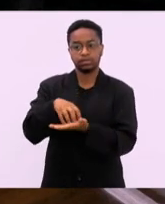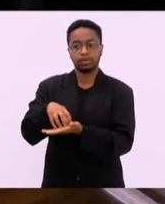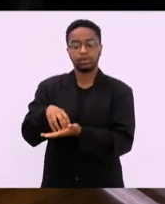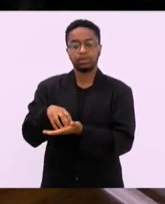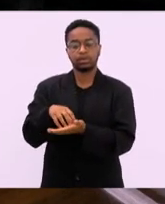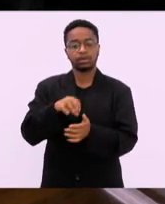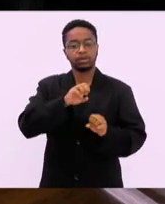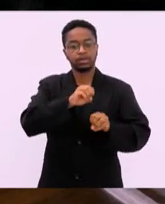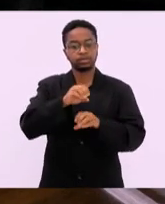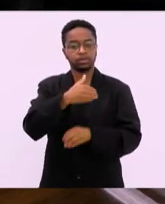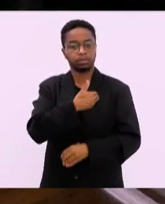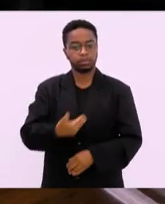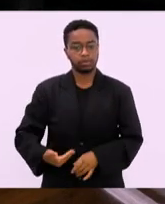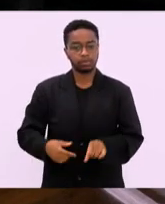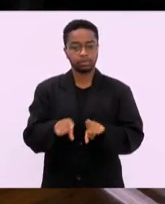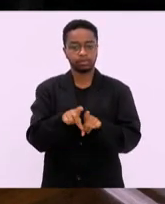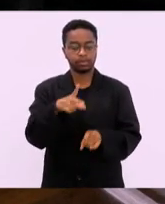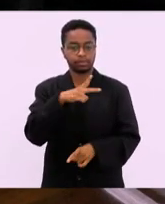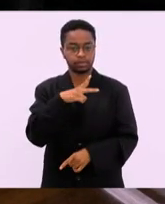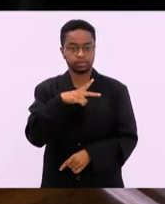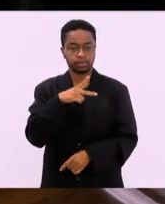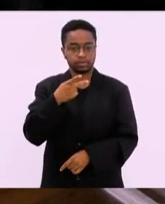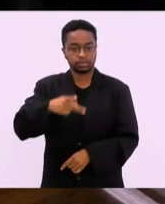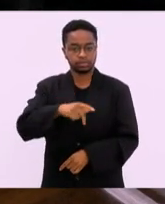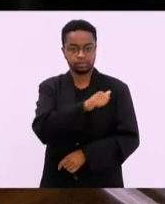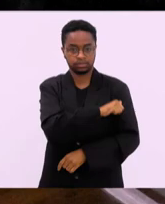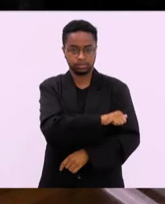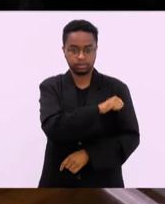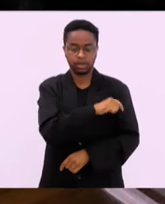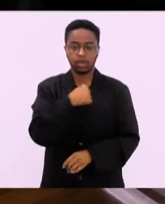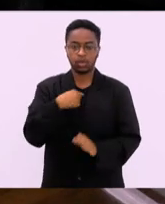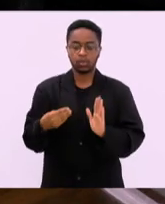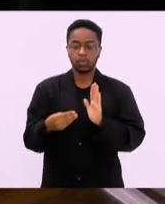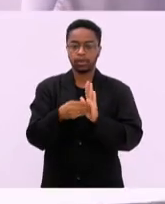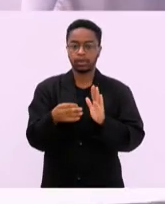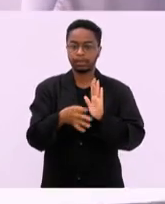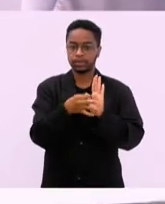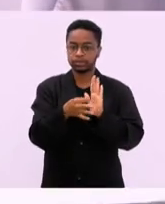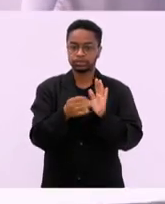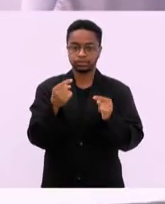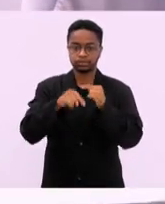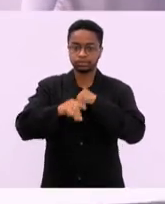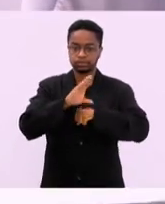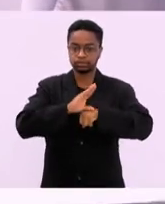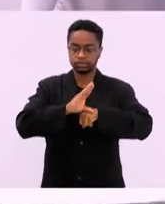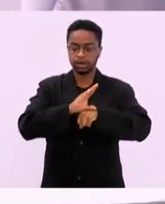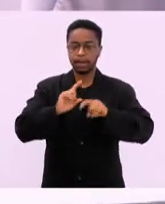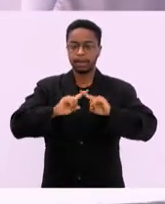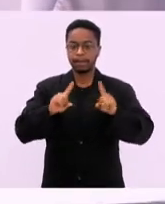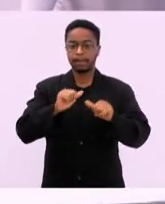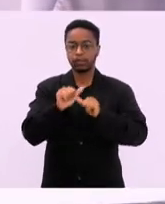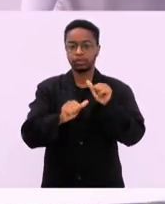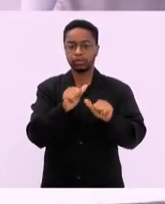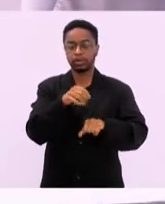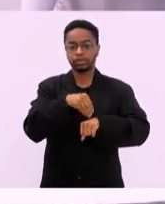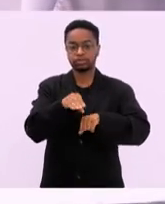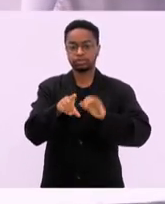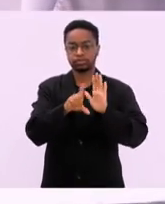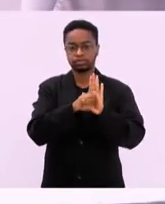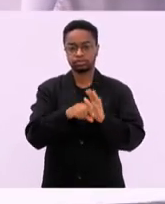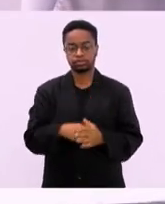e privados no Estado do Rio de Janeiro. Eu dei o parecer pela inconstitucionalidade, transformando em indicação legislativa.